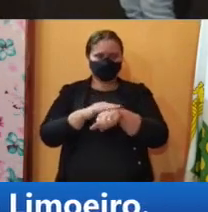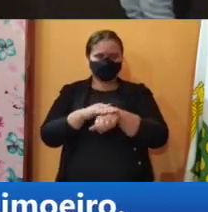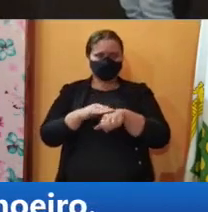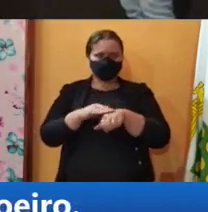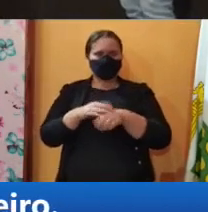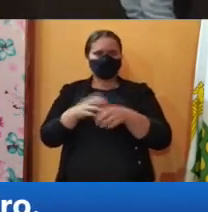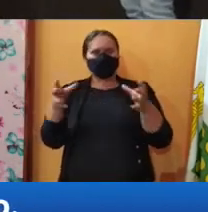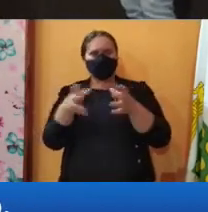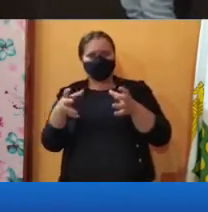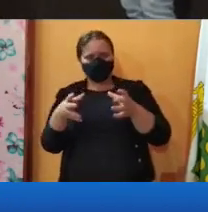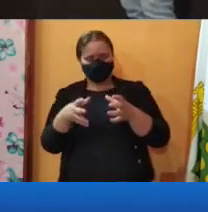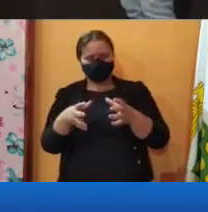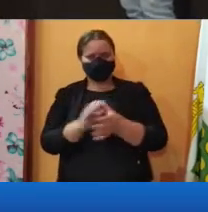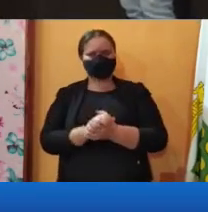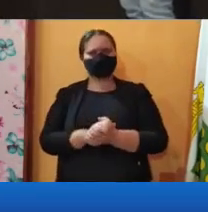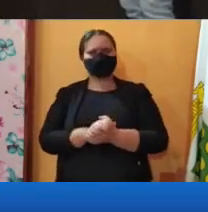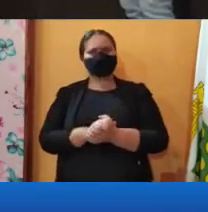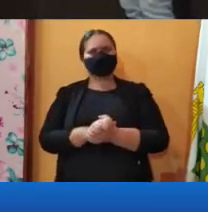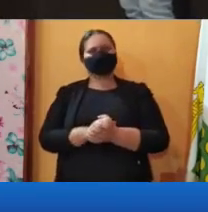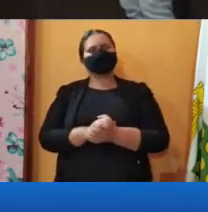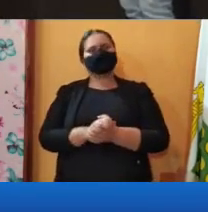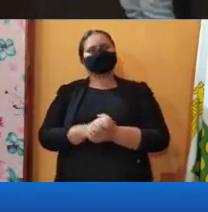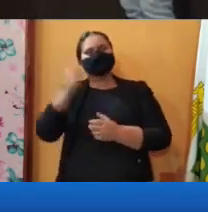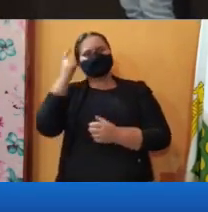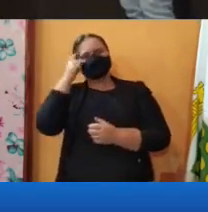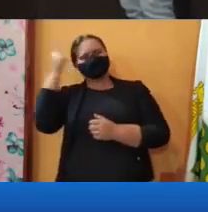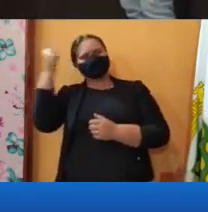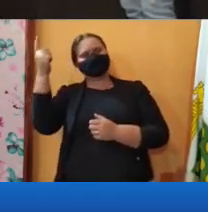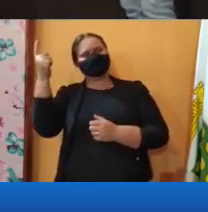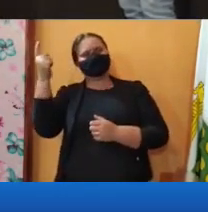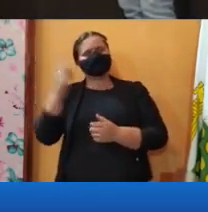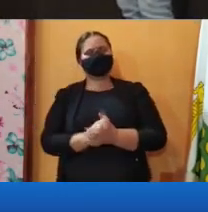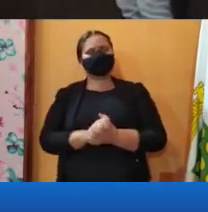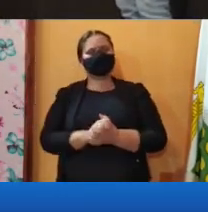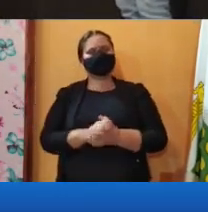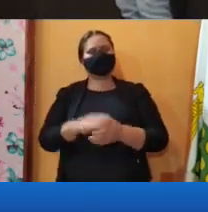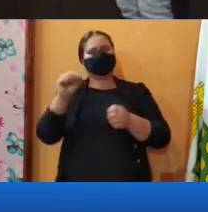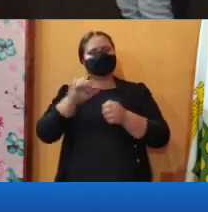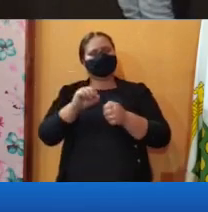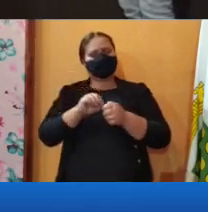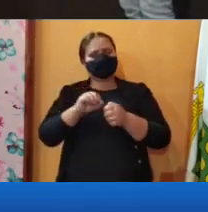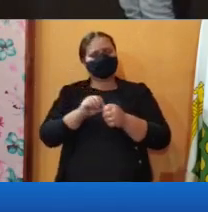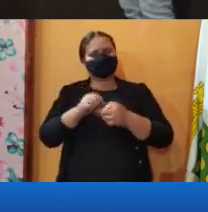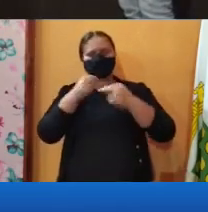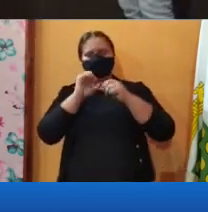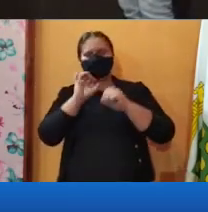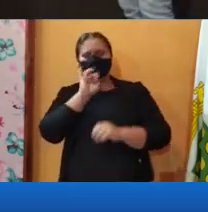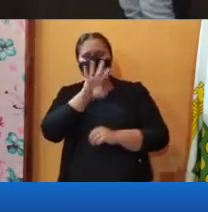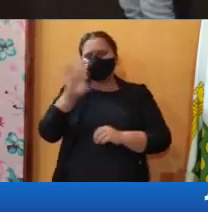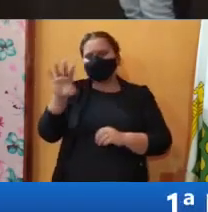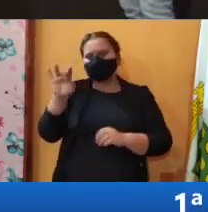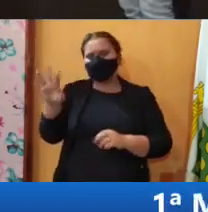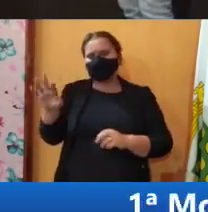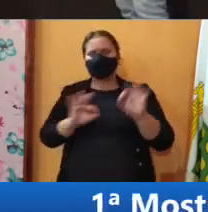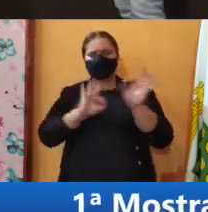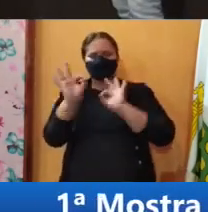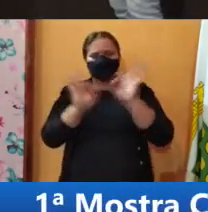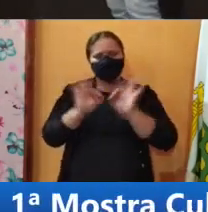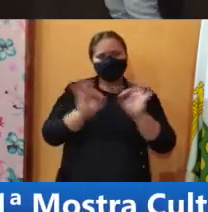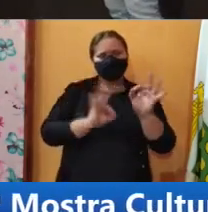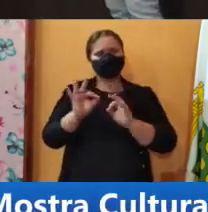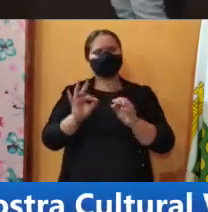Fábio, Dodinha, no início de toda essa ideia, né, enquanto planejávamos cada detalhe do que aconteceu aqui hoje, e